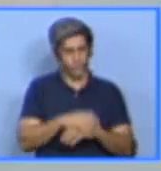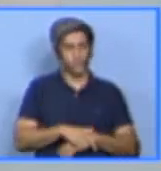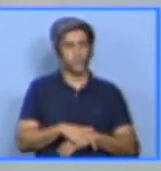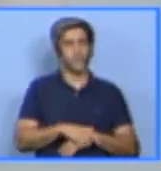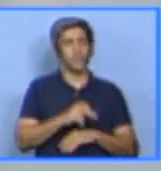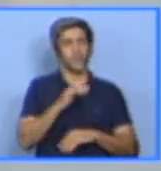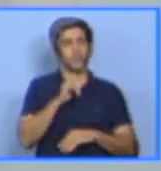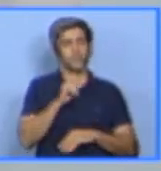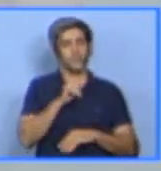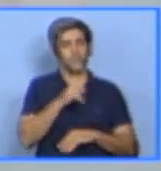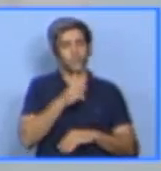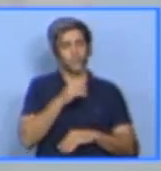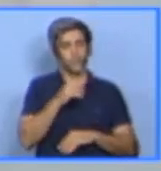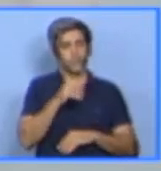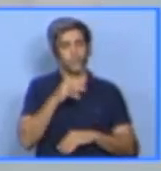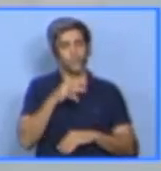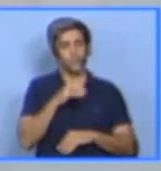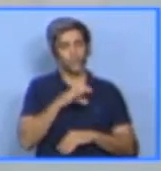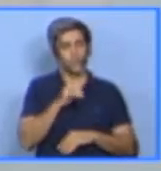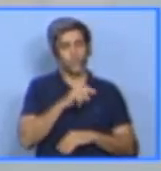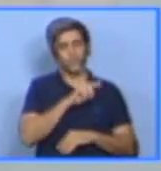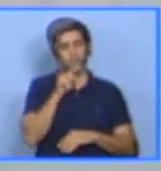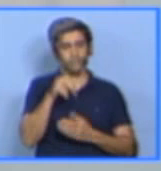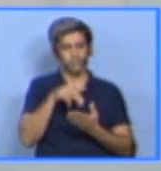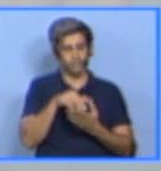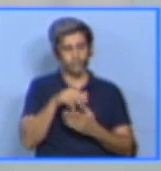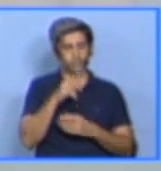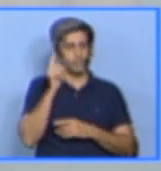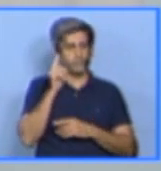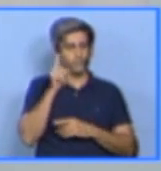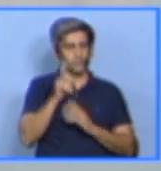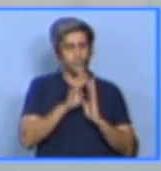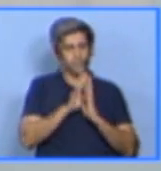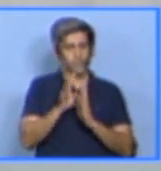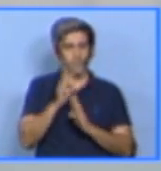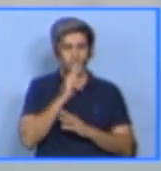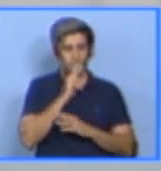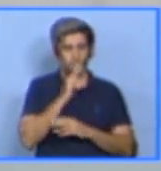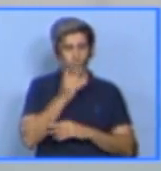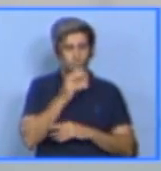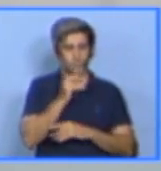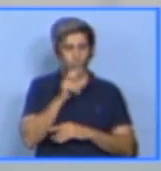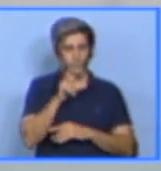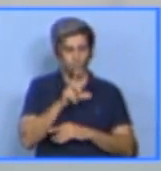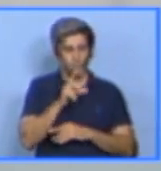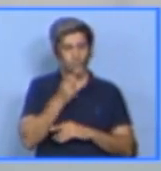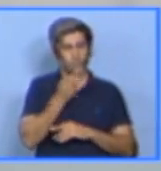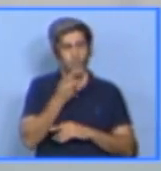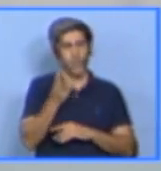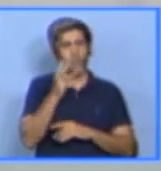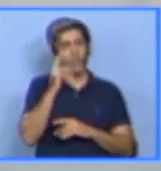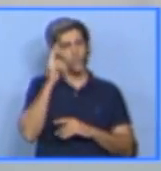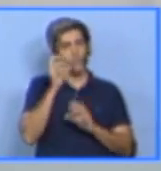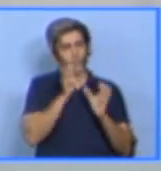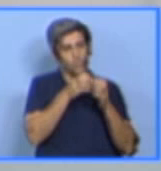O arcebispo de Moscovo presida a peregrinação a Fátima de 12 e 13 de julho, acompanhando vários grupos de peregrinos de língua russa. É nesse